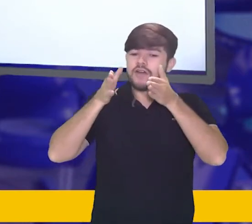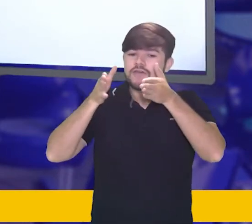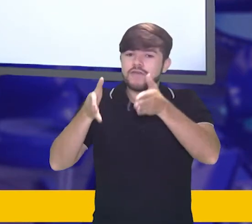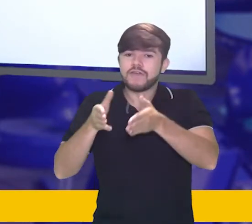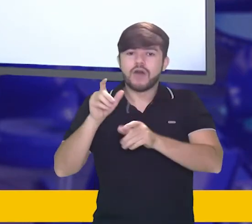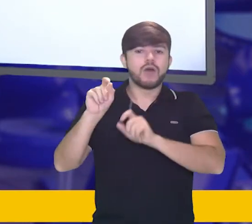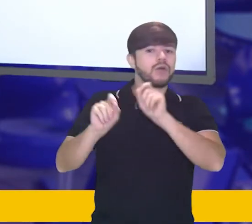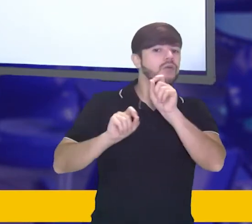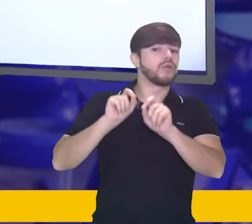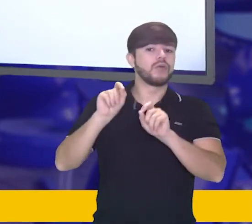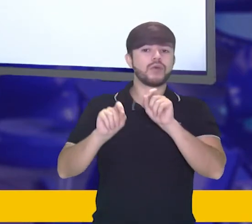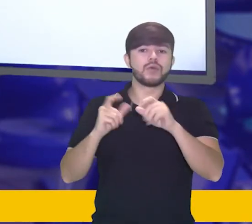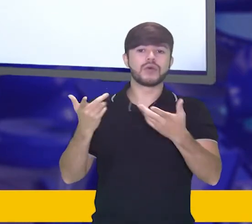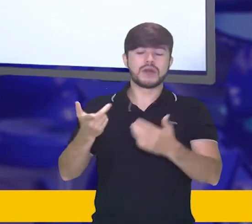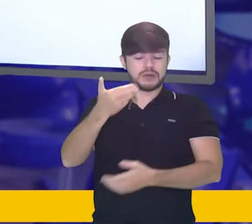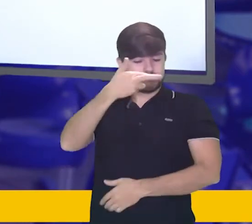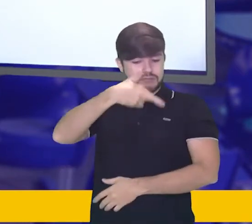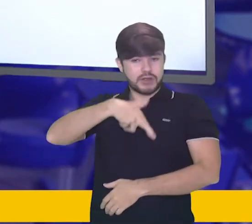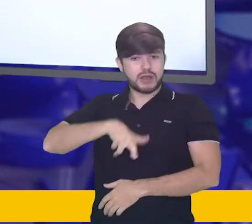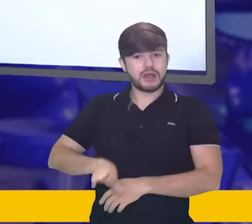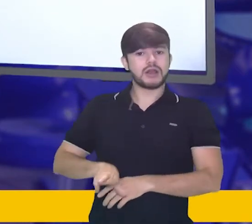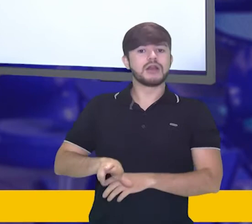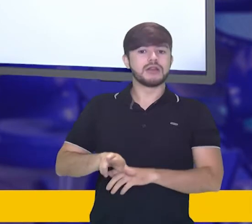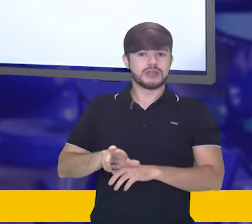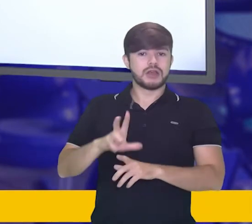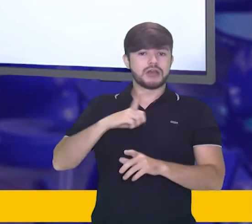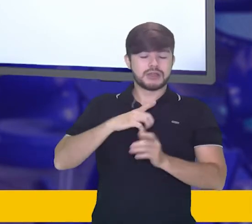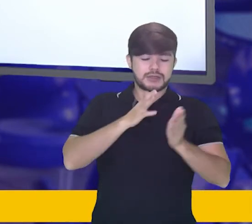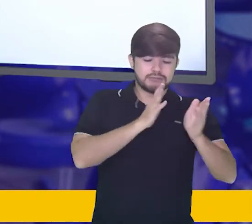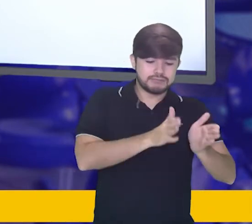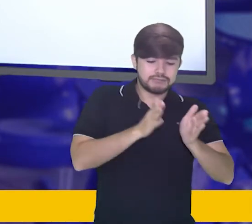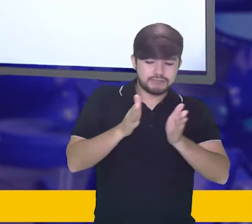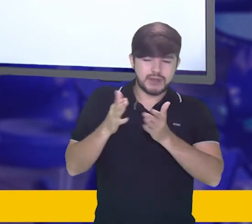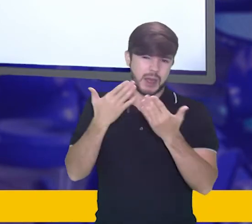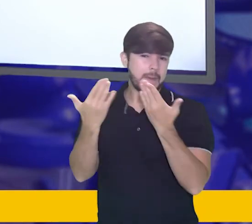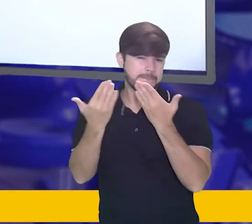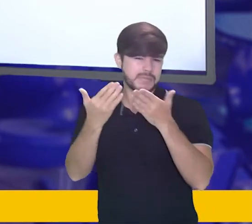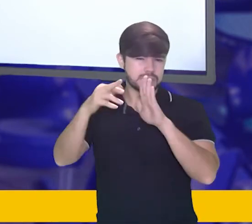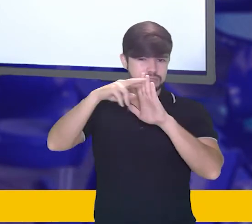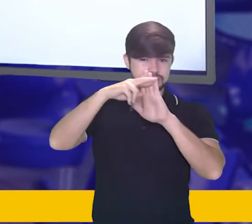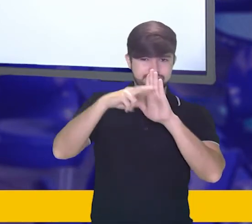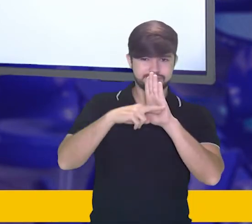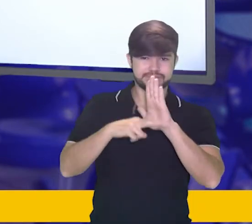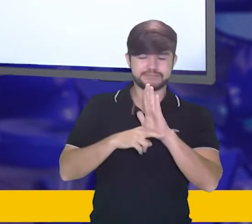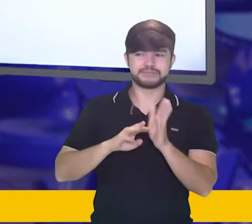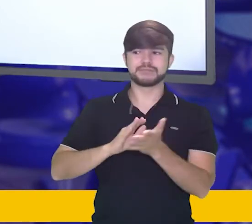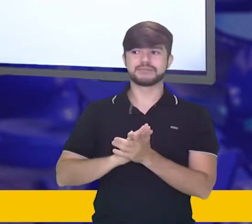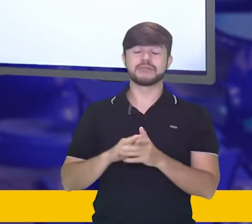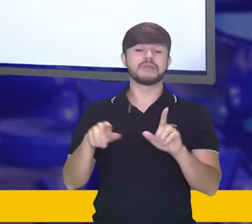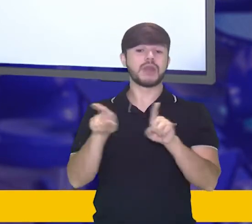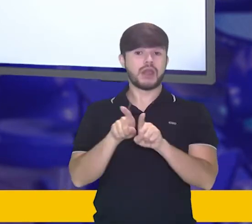ação em prol de certas religiões, onde tem uma ordem a ser seguida.